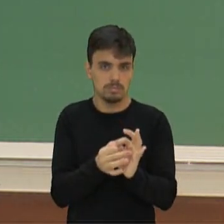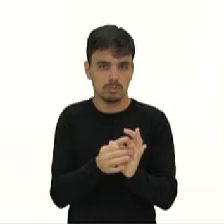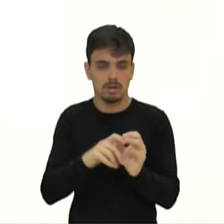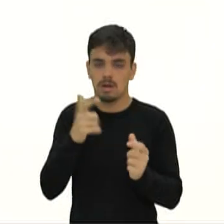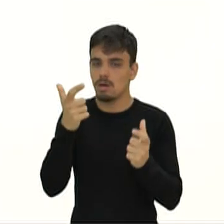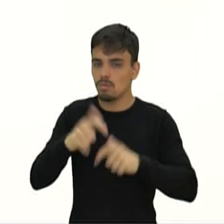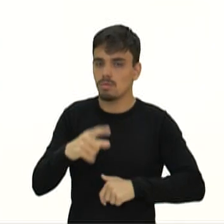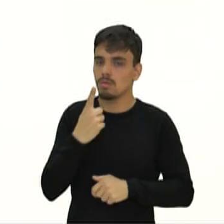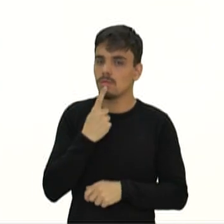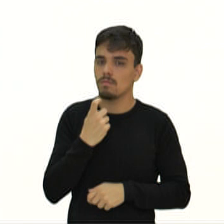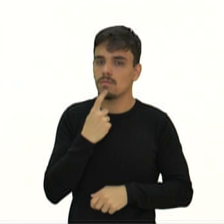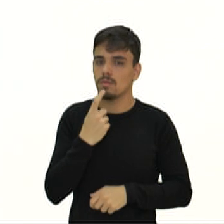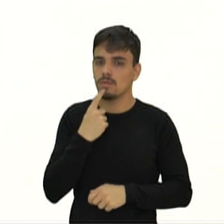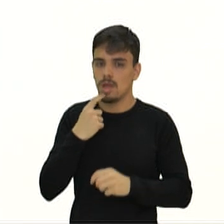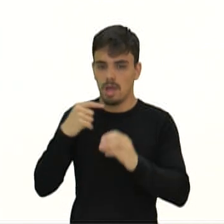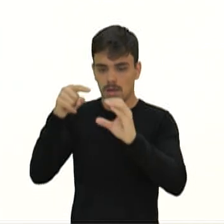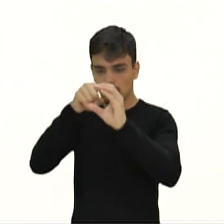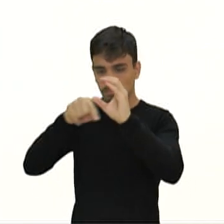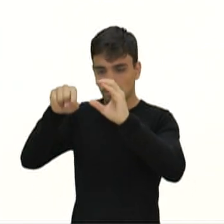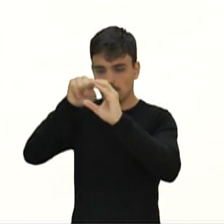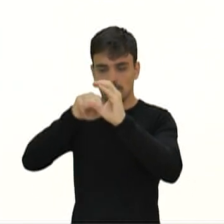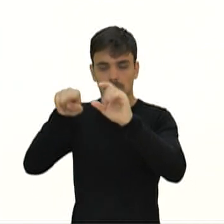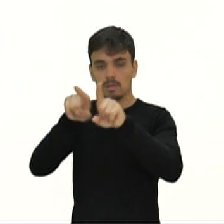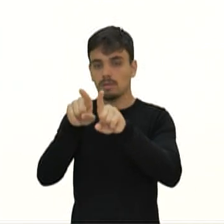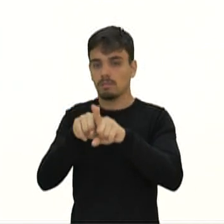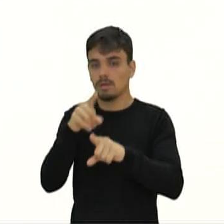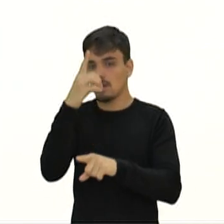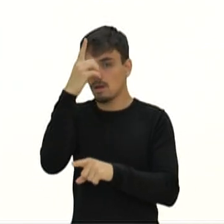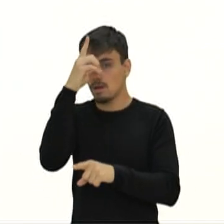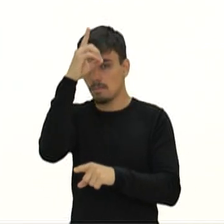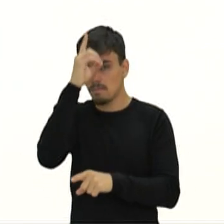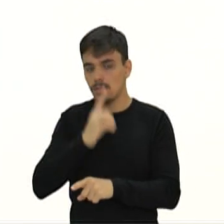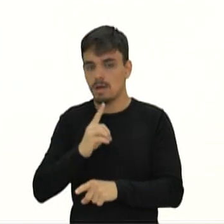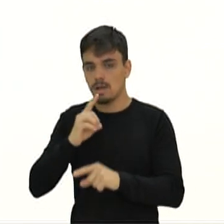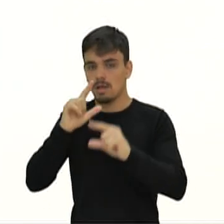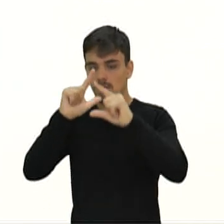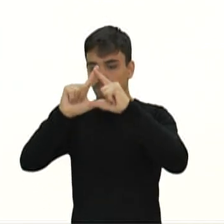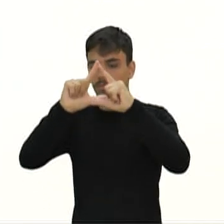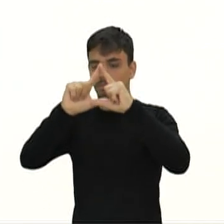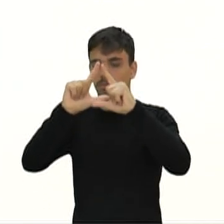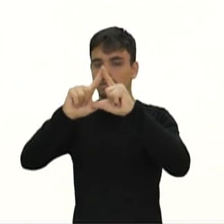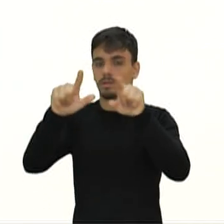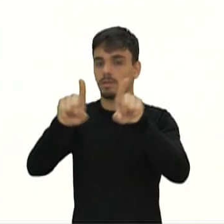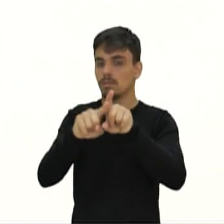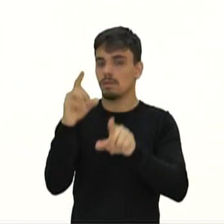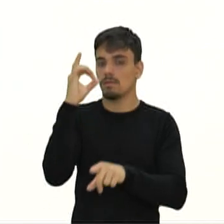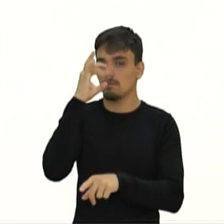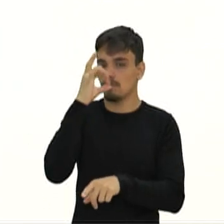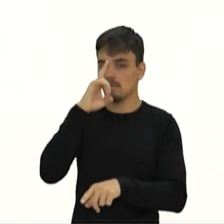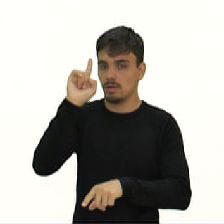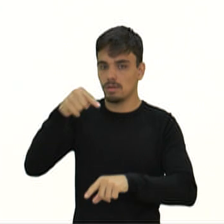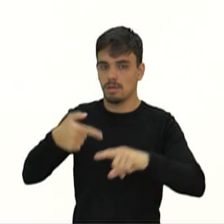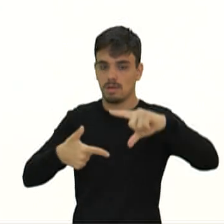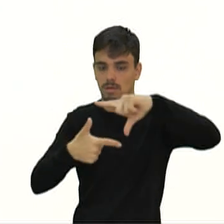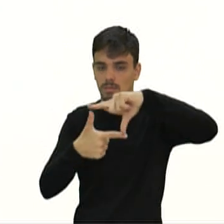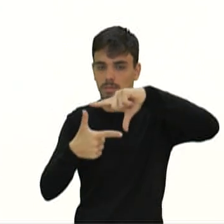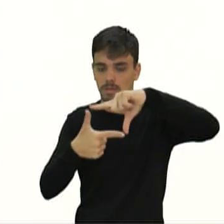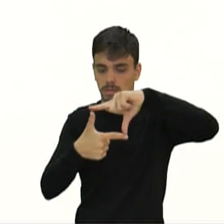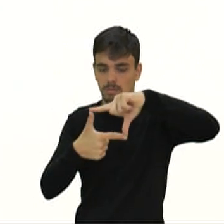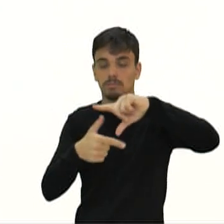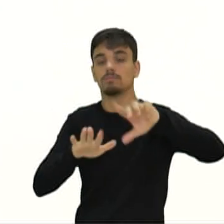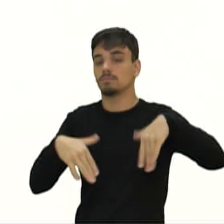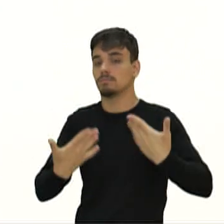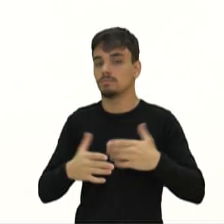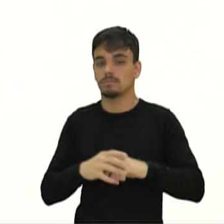vai ser representado pelo círculo, o amarelo pelo triângulo e o verde vai estar representado pelo quadrado, certo? Então,